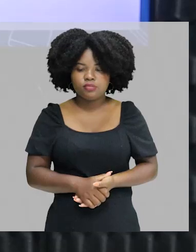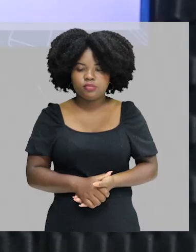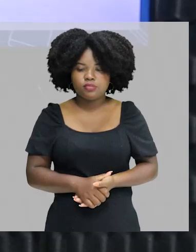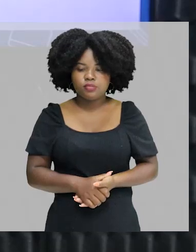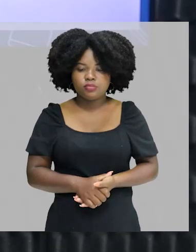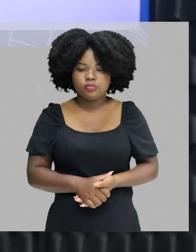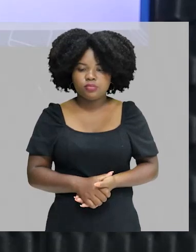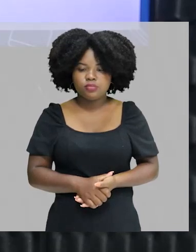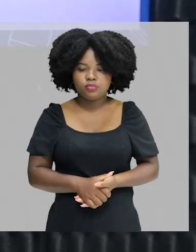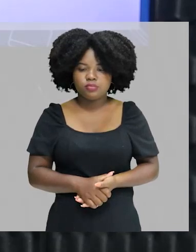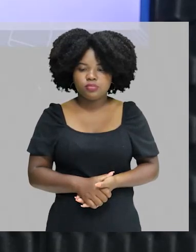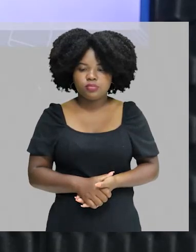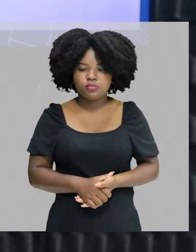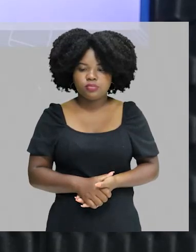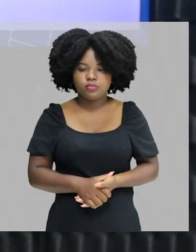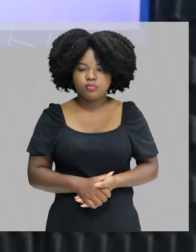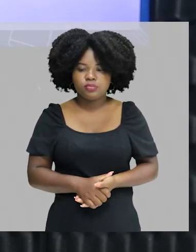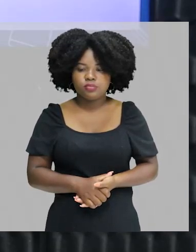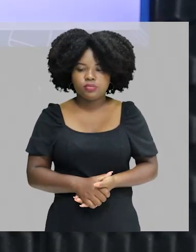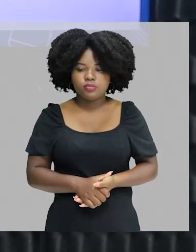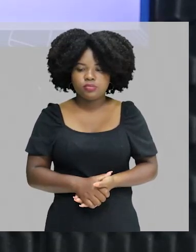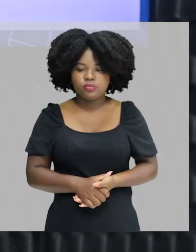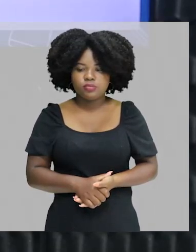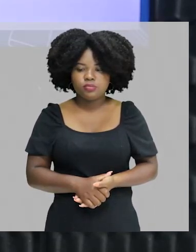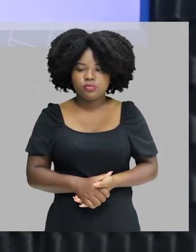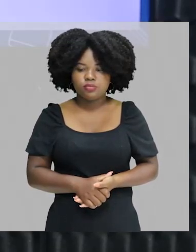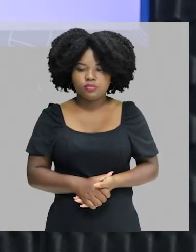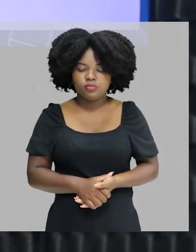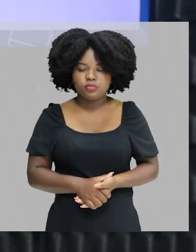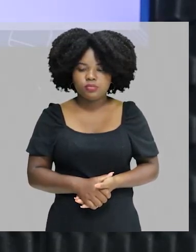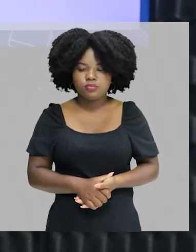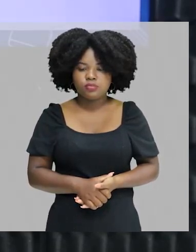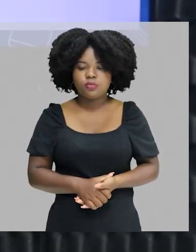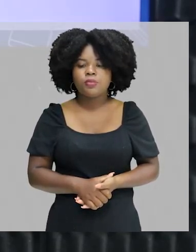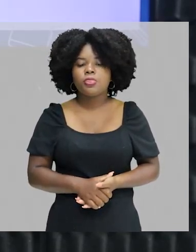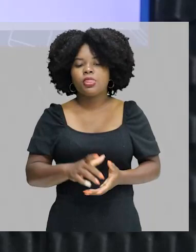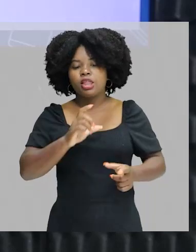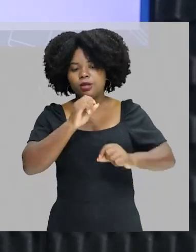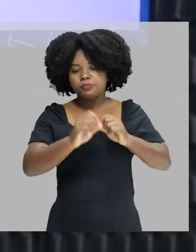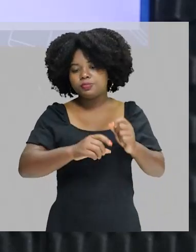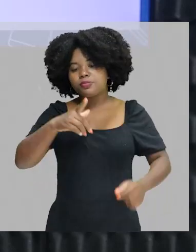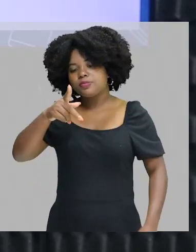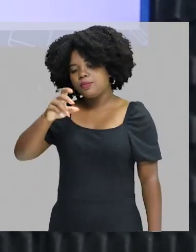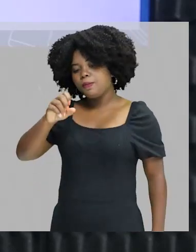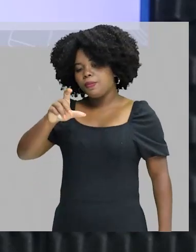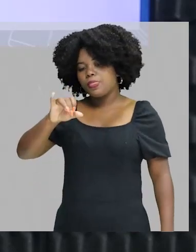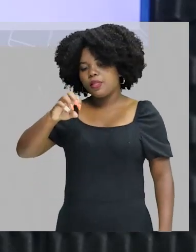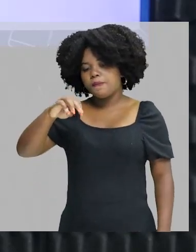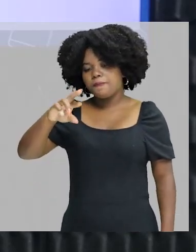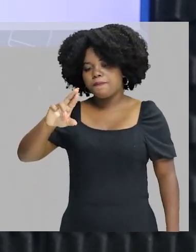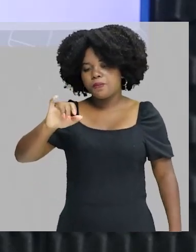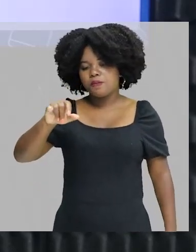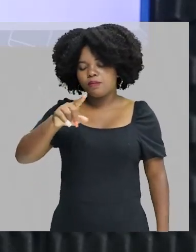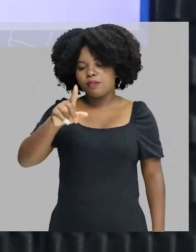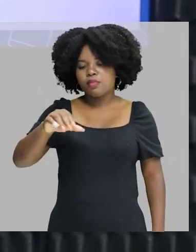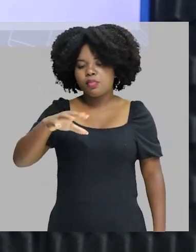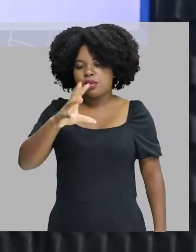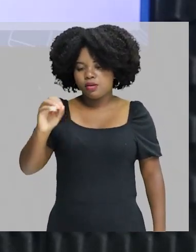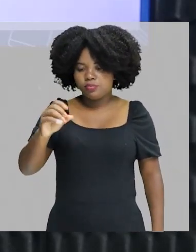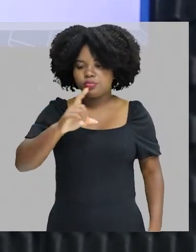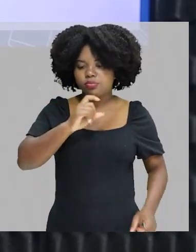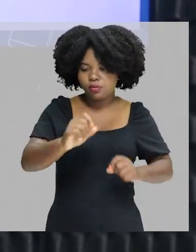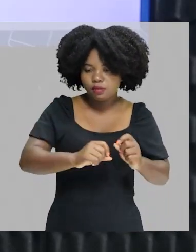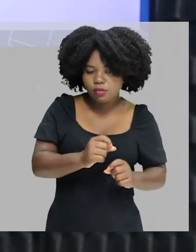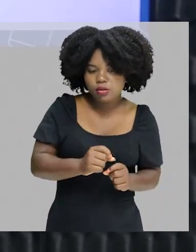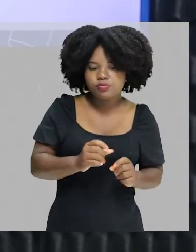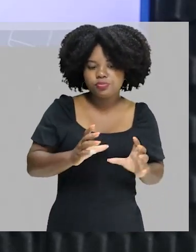seja realizada a reação de polimerização. Então, quando você ouvir falar em polimerização, é a reação